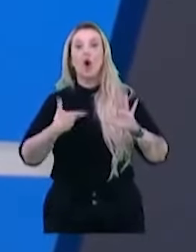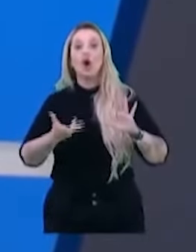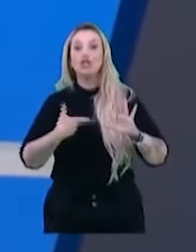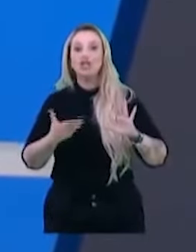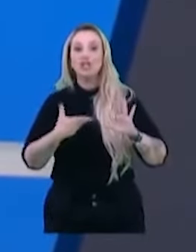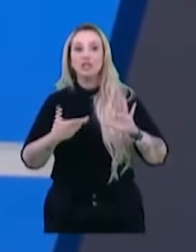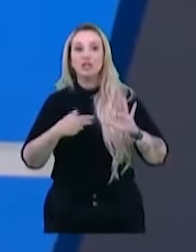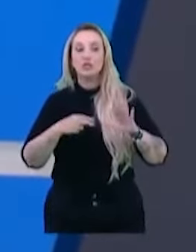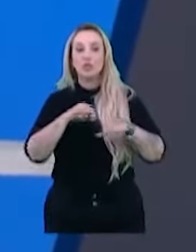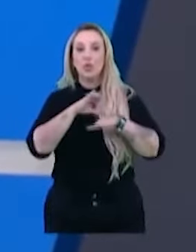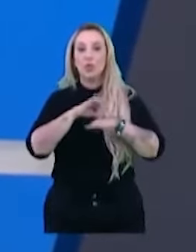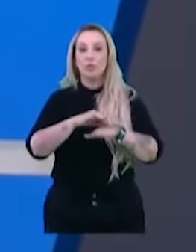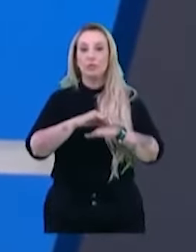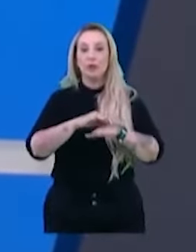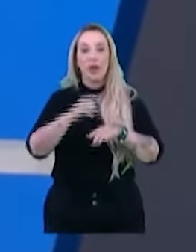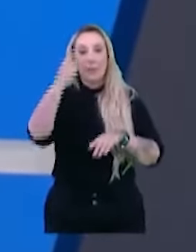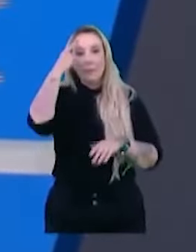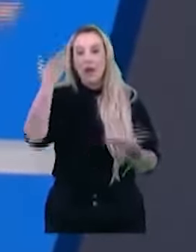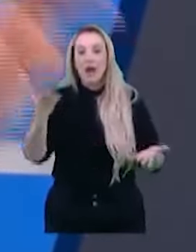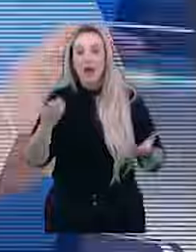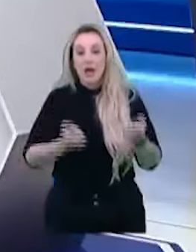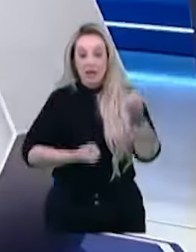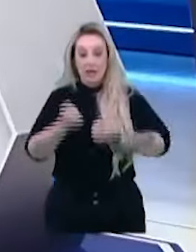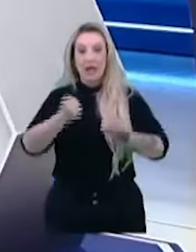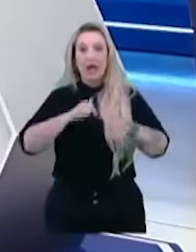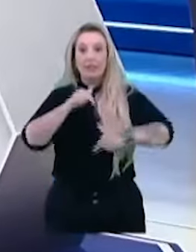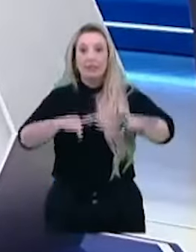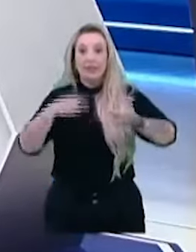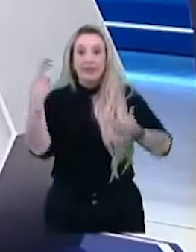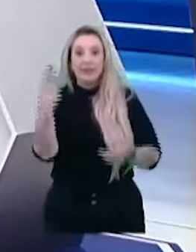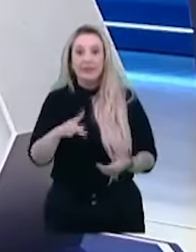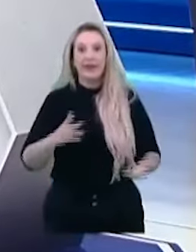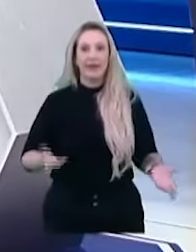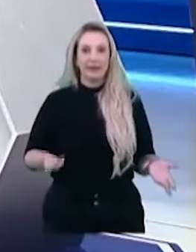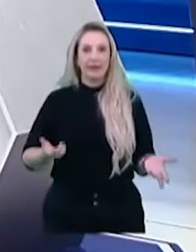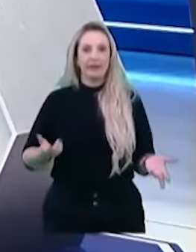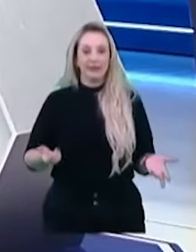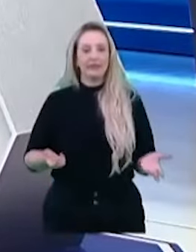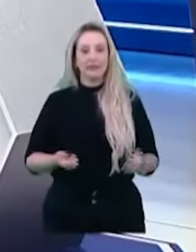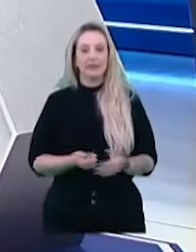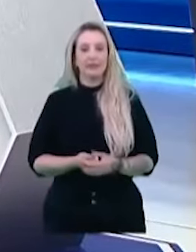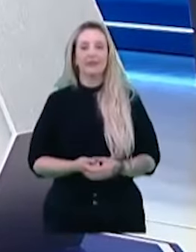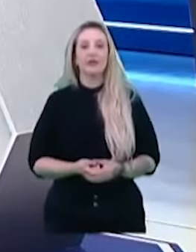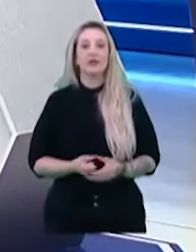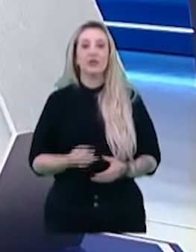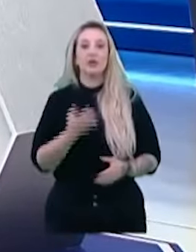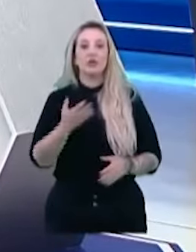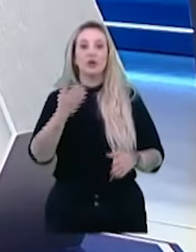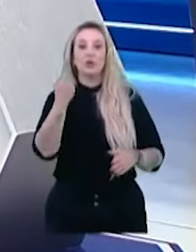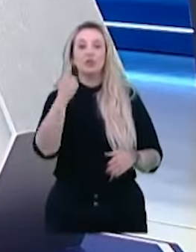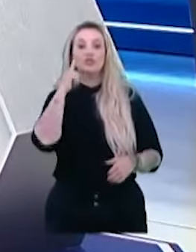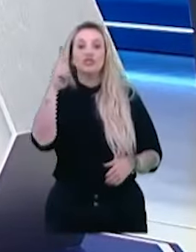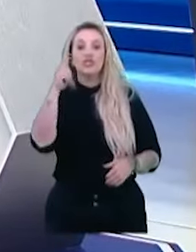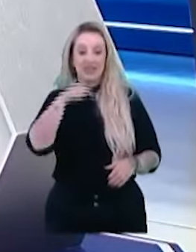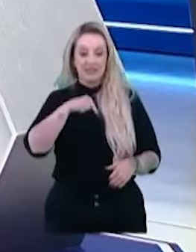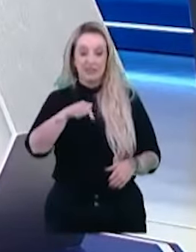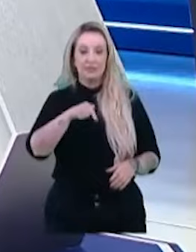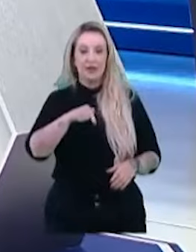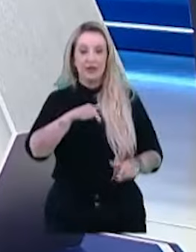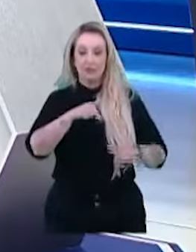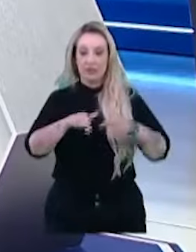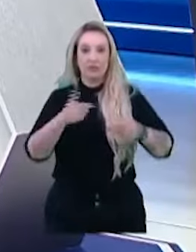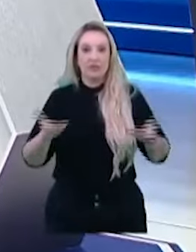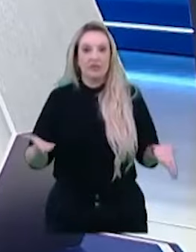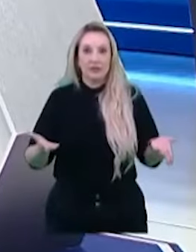gente não pensa, mas como o carro é um instrumento de trabalho dele, quando ele fica um dia por semana sem poder